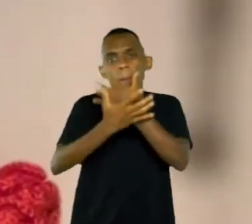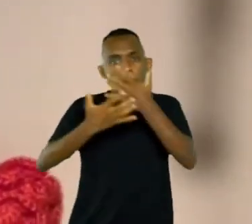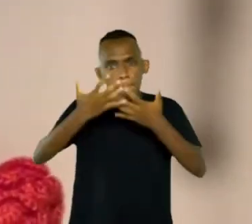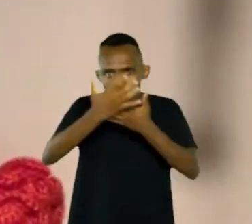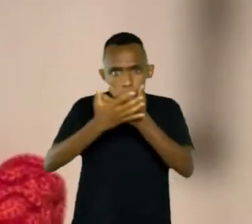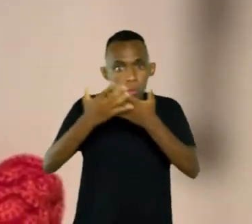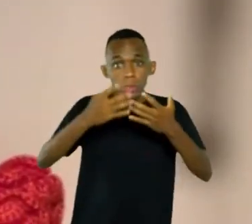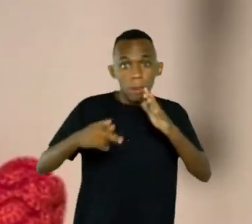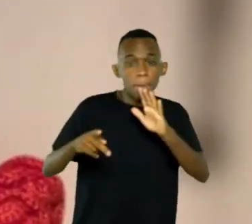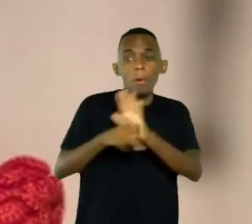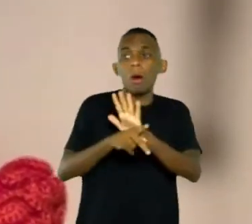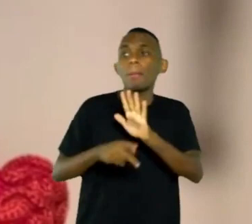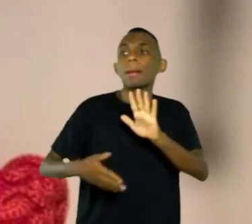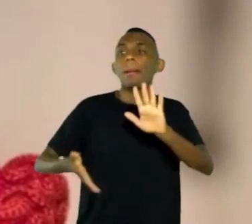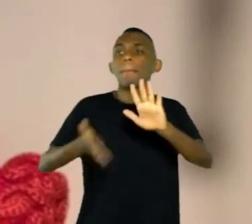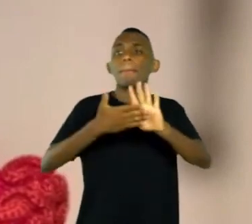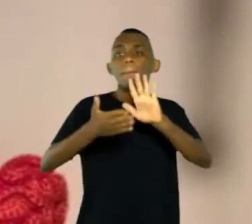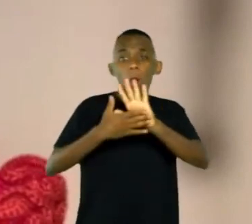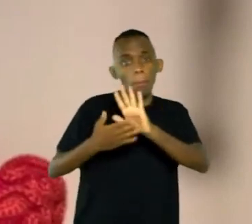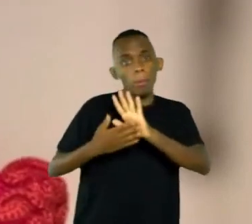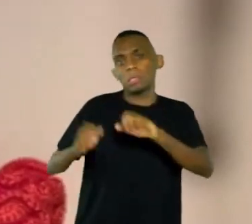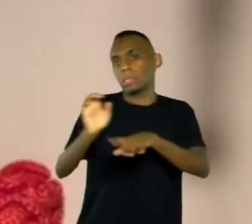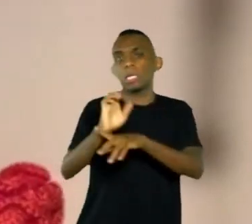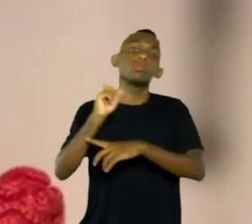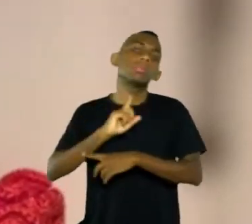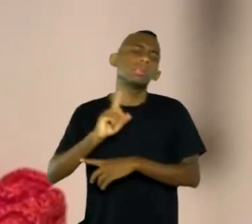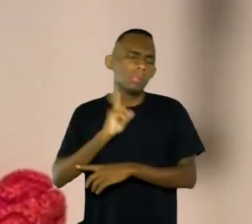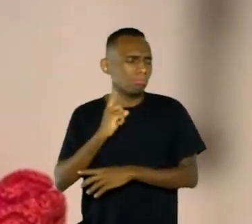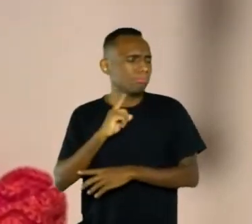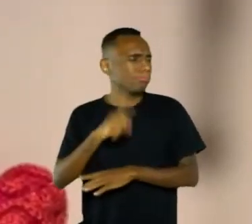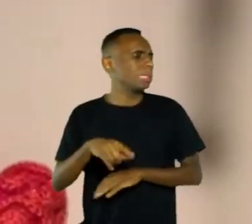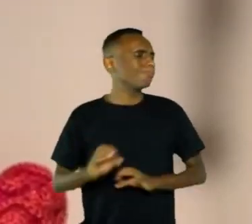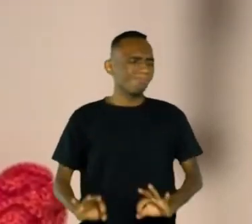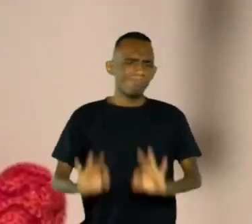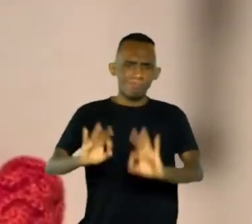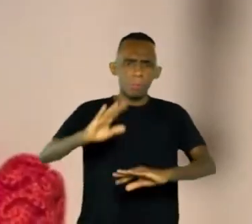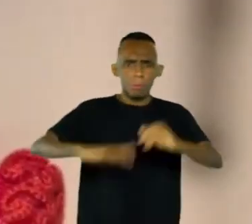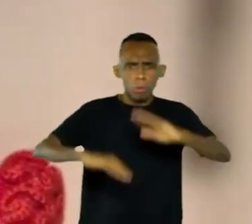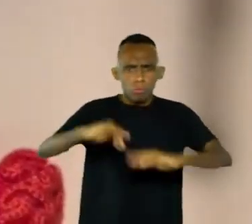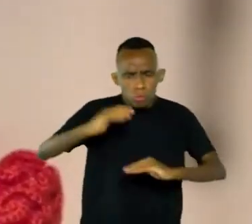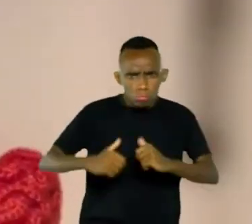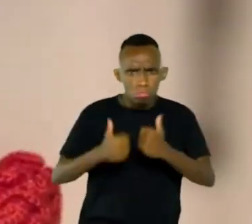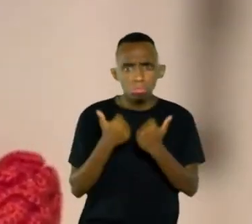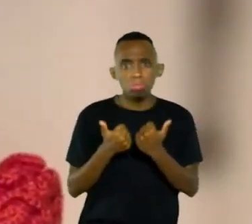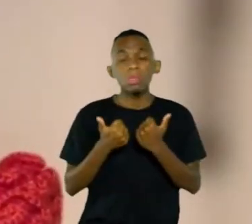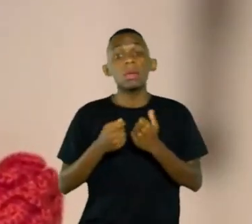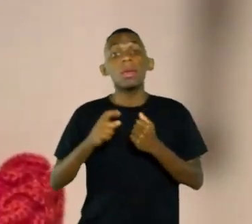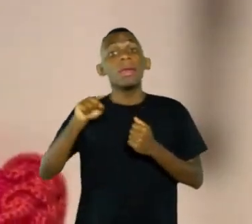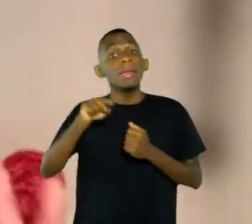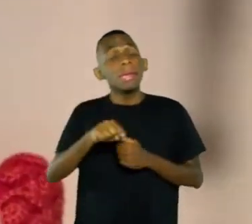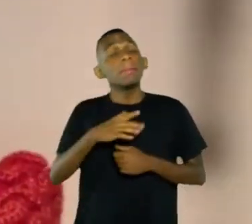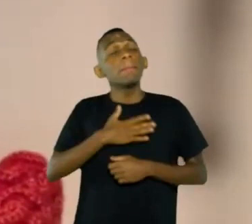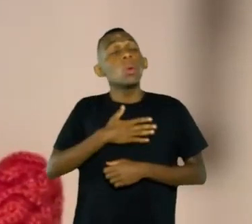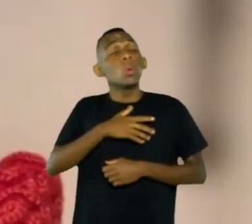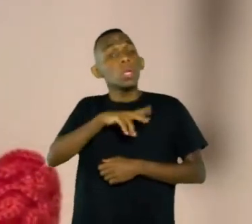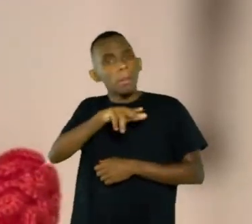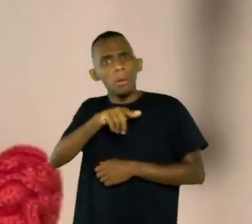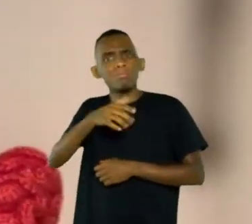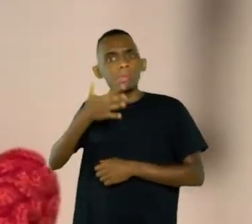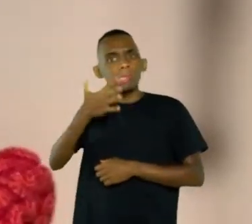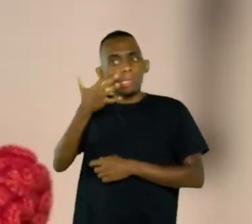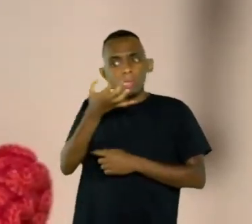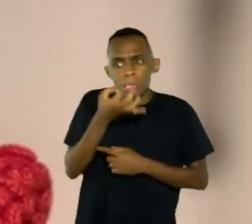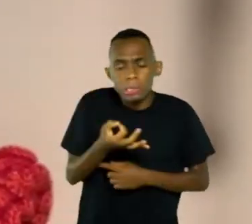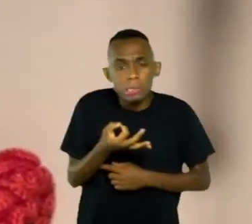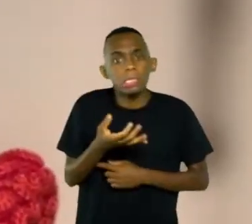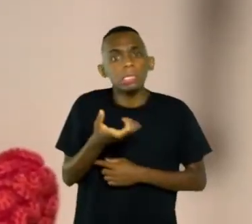assim de Minas. É um cara craque, faz muito bem o que ele faz. E ele era um cara muito interessado nas coisas. E o